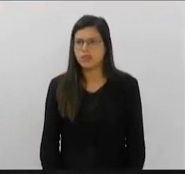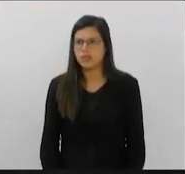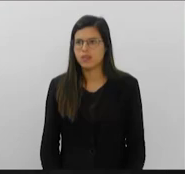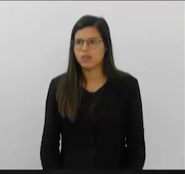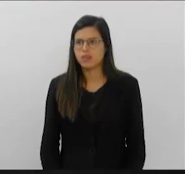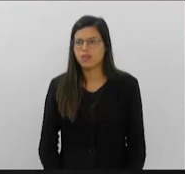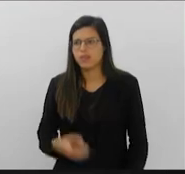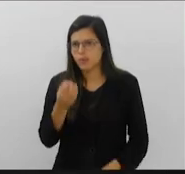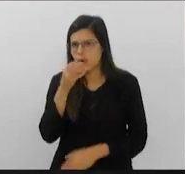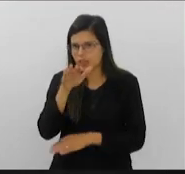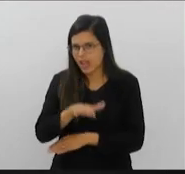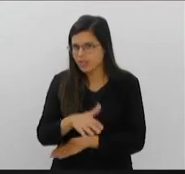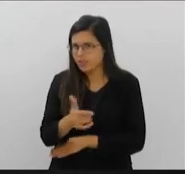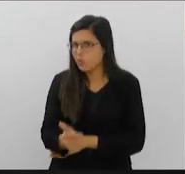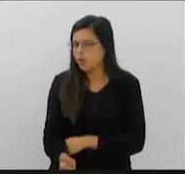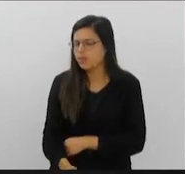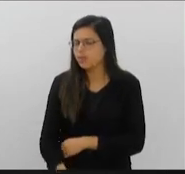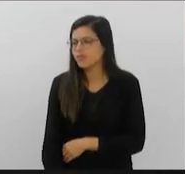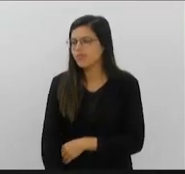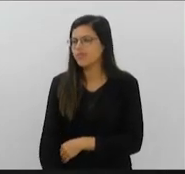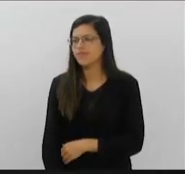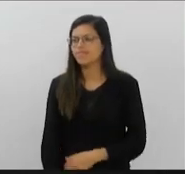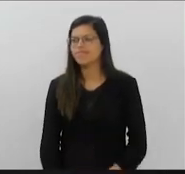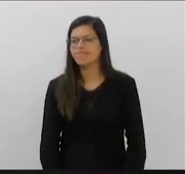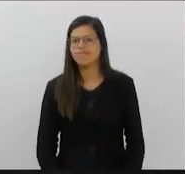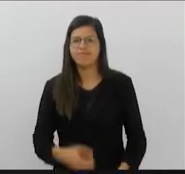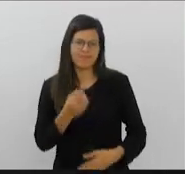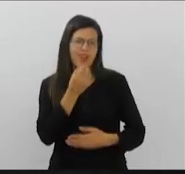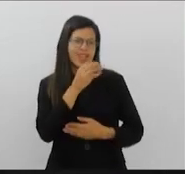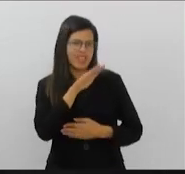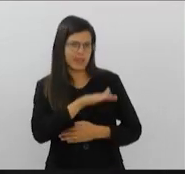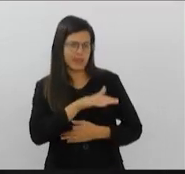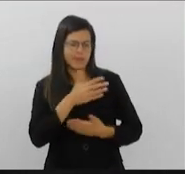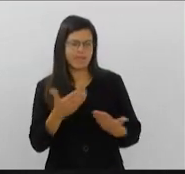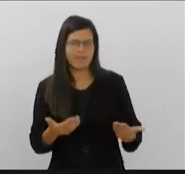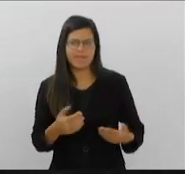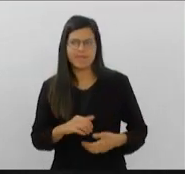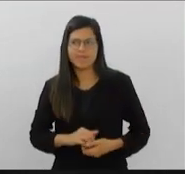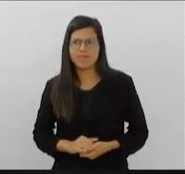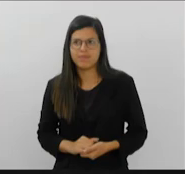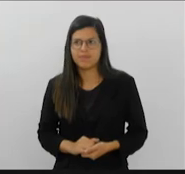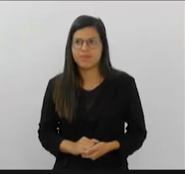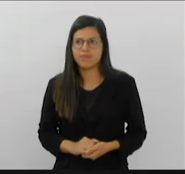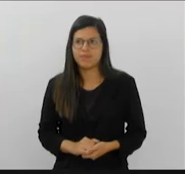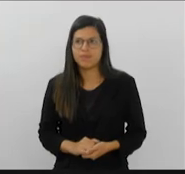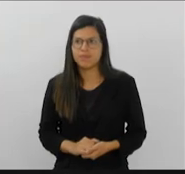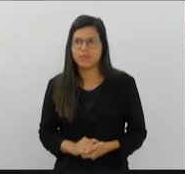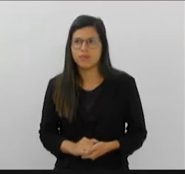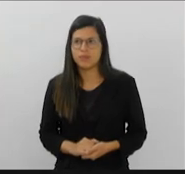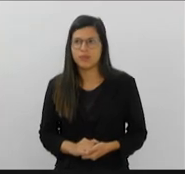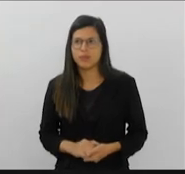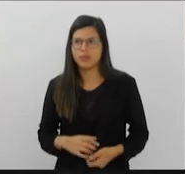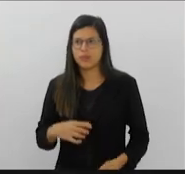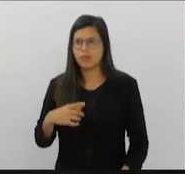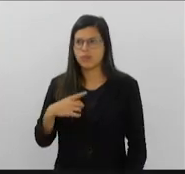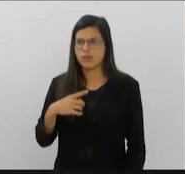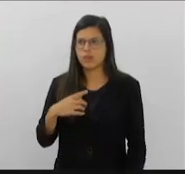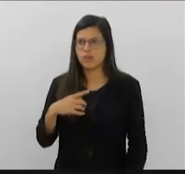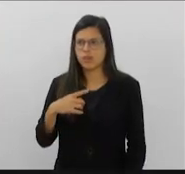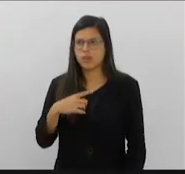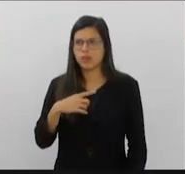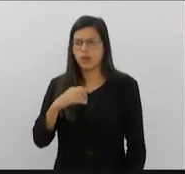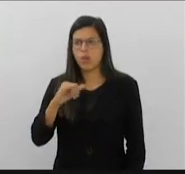mais. Boa tarde. Boa tarde. Boa tarde. Uma alegria estar aqui com vocês. Eu teria a oportunidade de ainda,